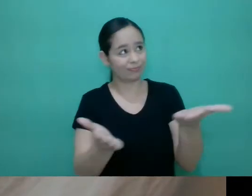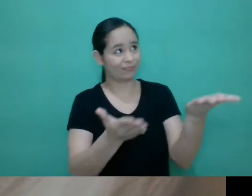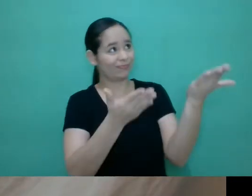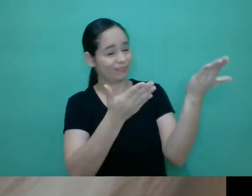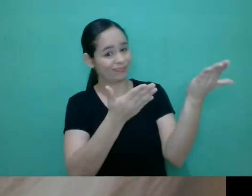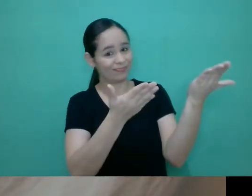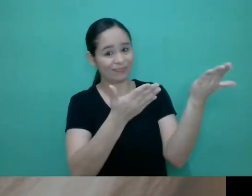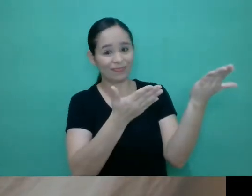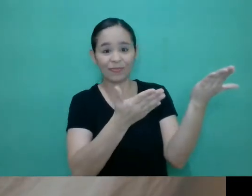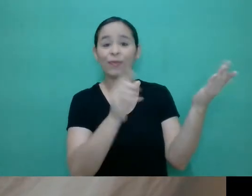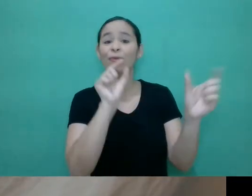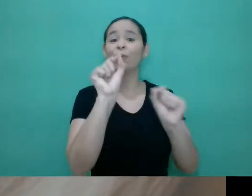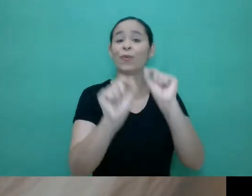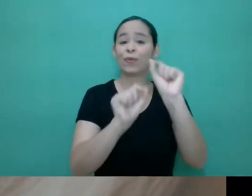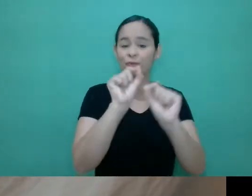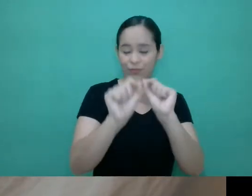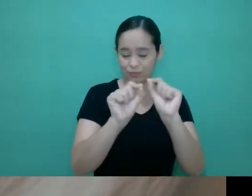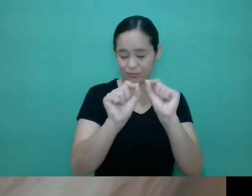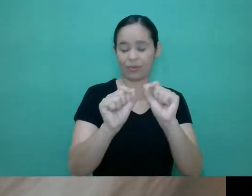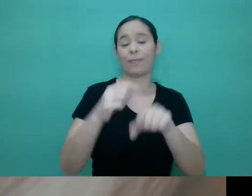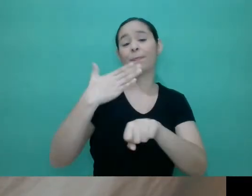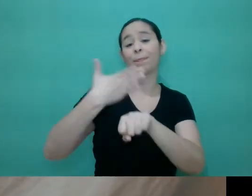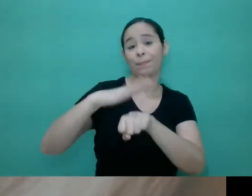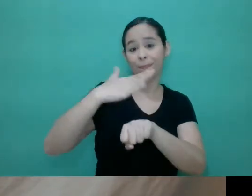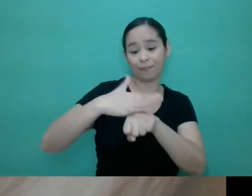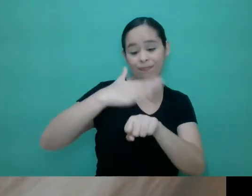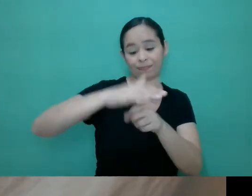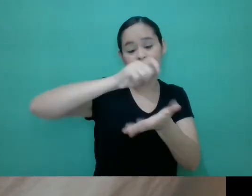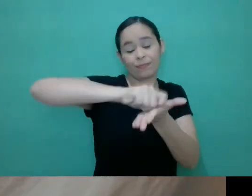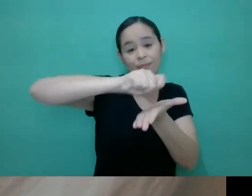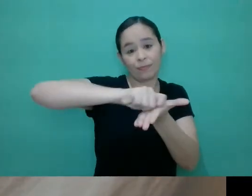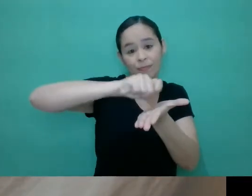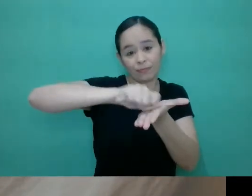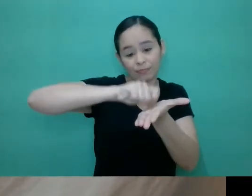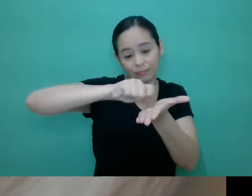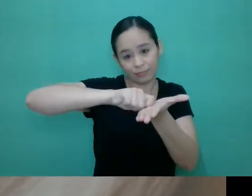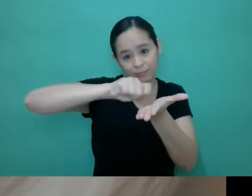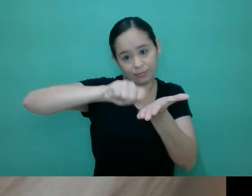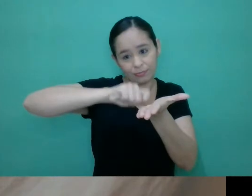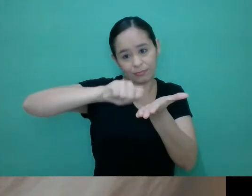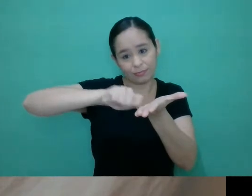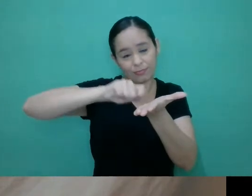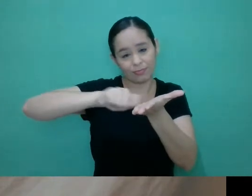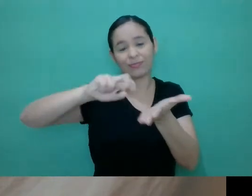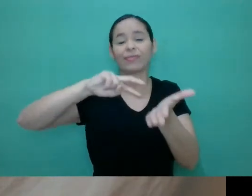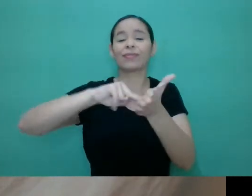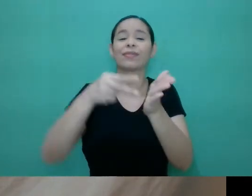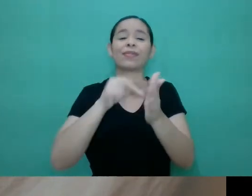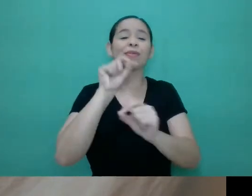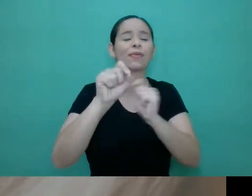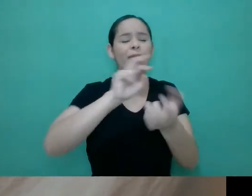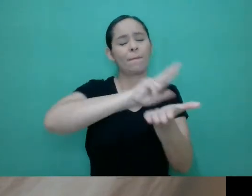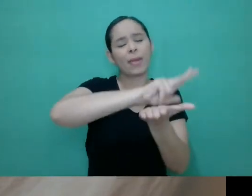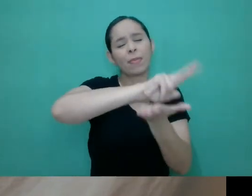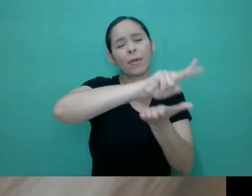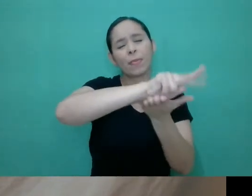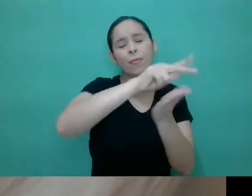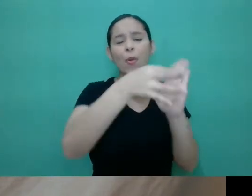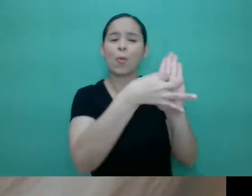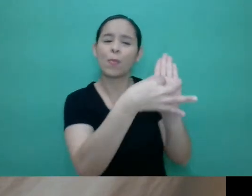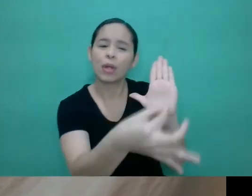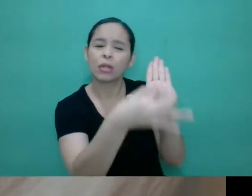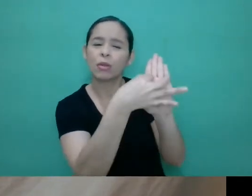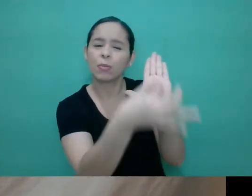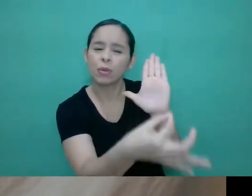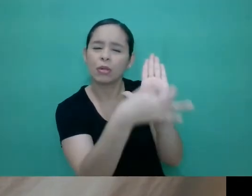gente poderia nomear como uma prática de escrita em crescimento, né, que seriam a exposição de vários argumentos,